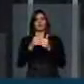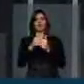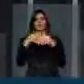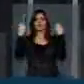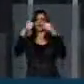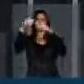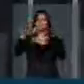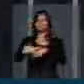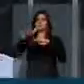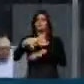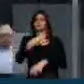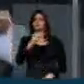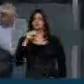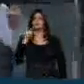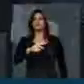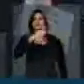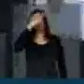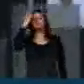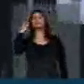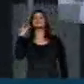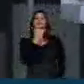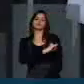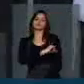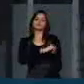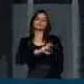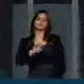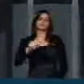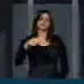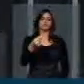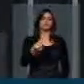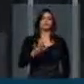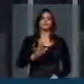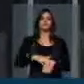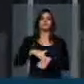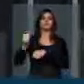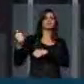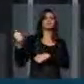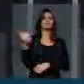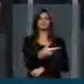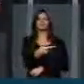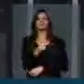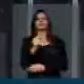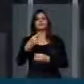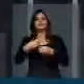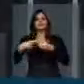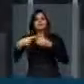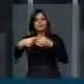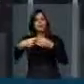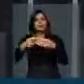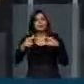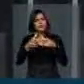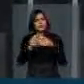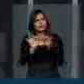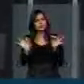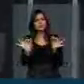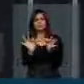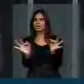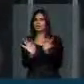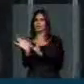de 300 mil pessoas, no Rio de Janeiro, posteriormente ainda maiores, e em cidades, inclusive, onde não havia